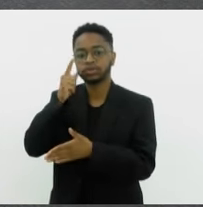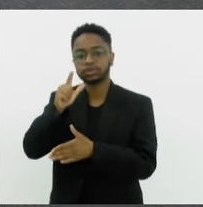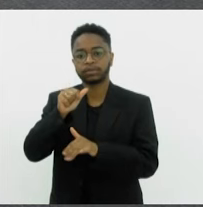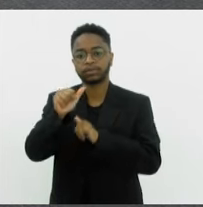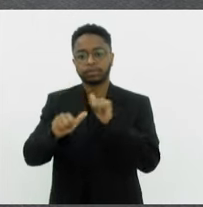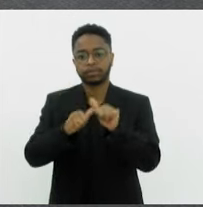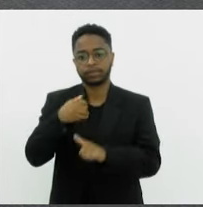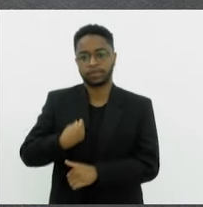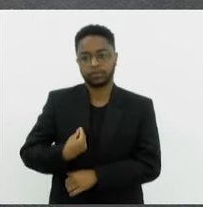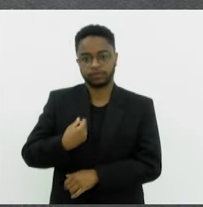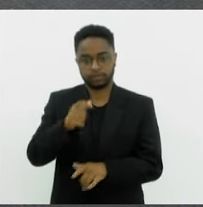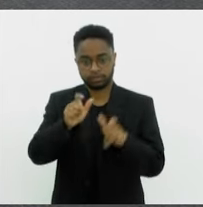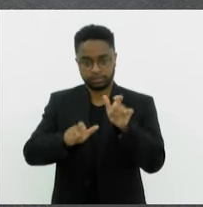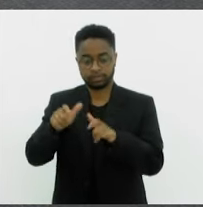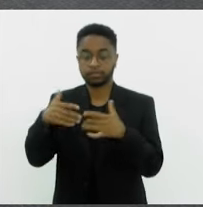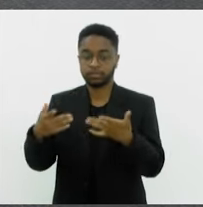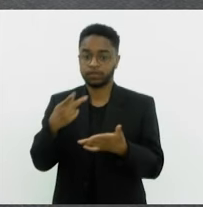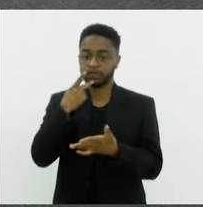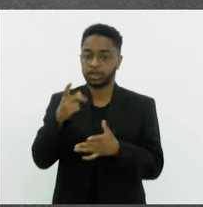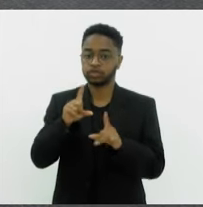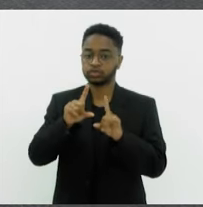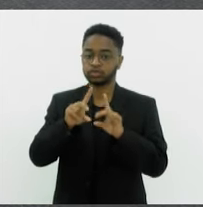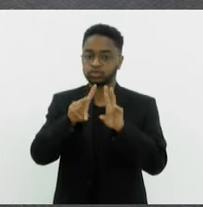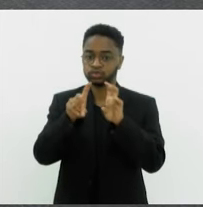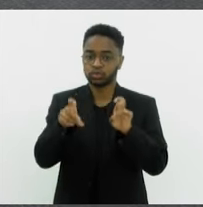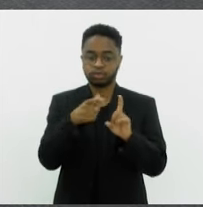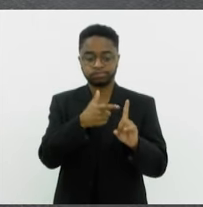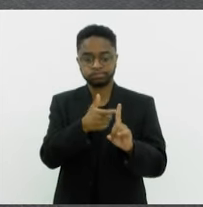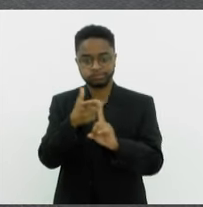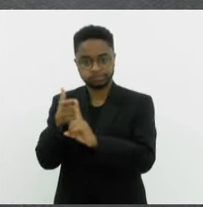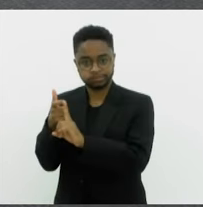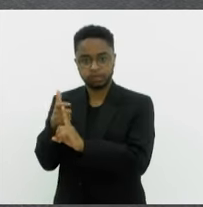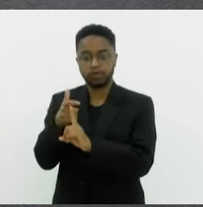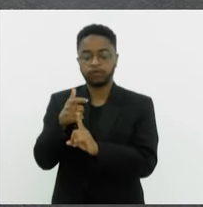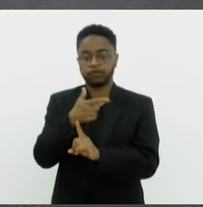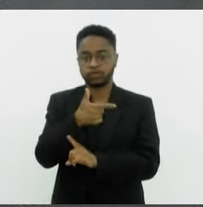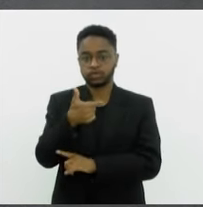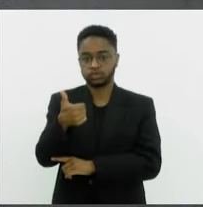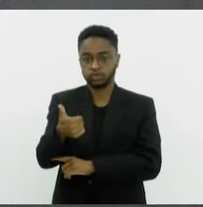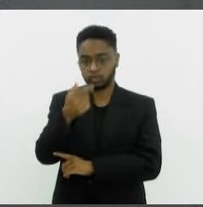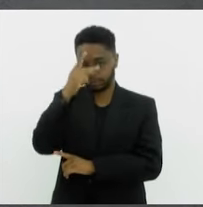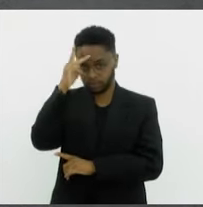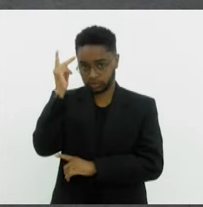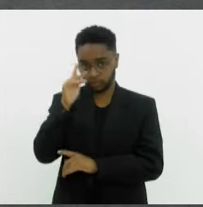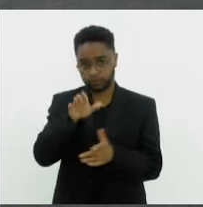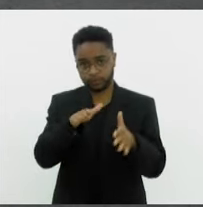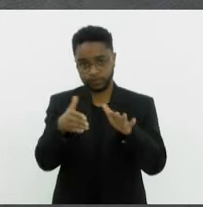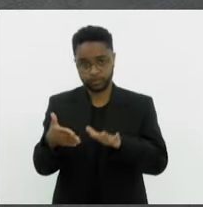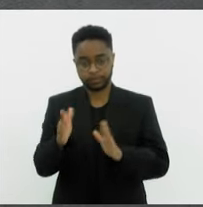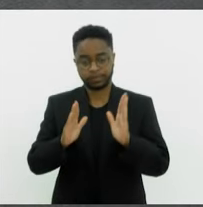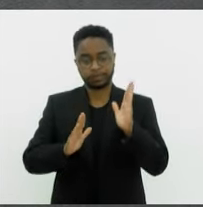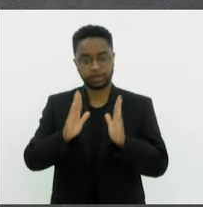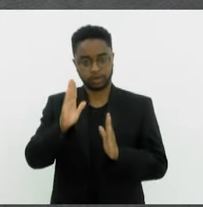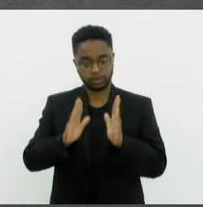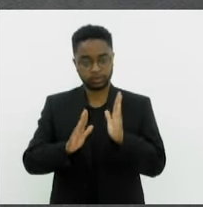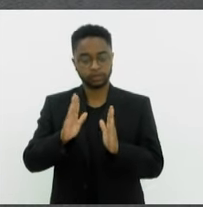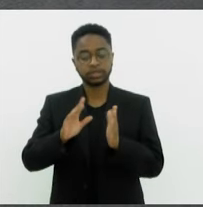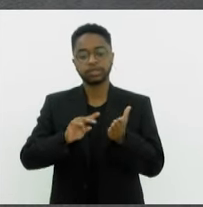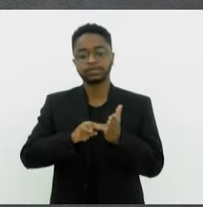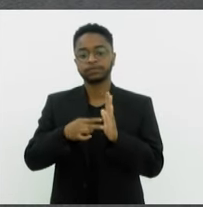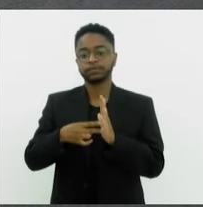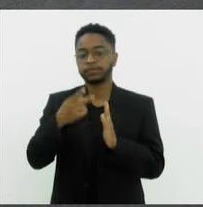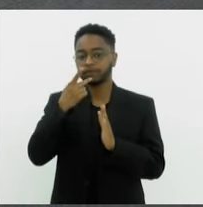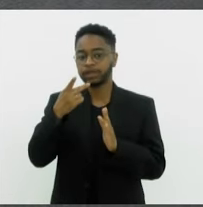do massacre de Eldorado dos Carajás, dos 21 ocupantes assassinados naquele período, é falar